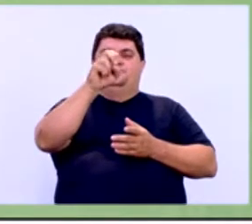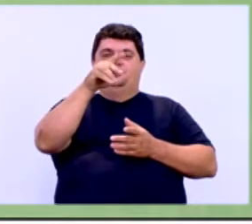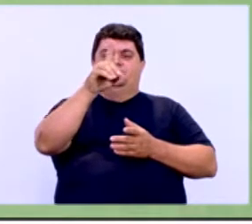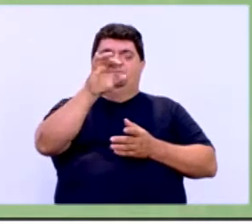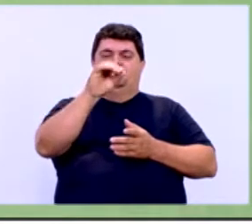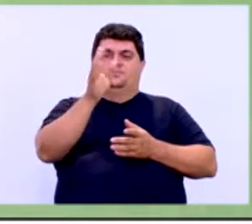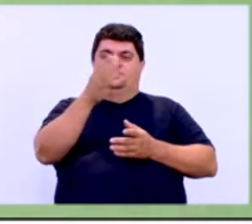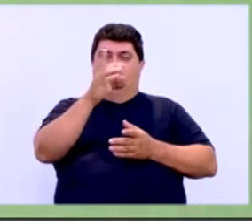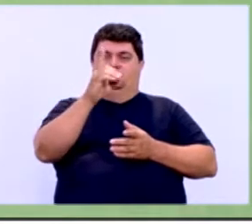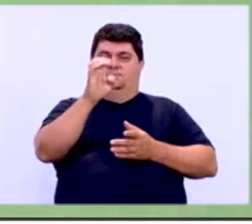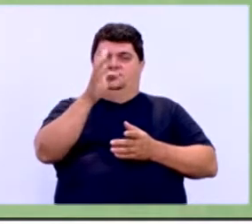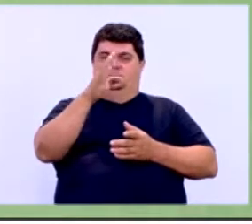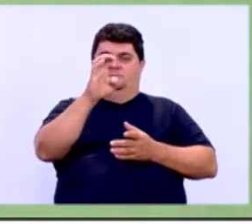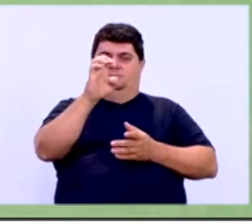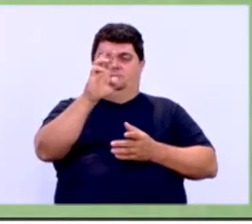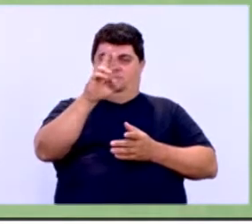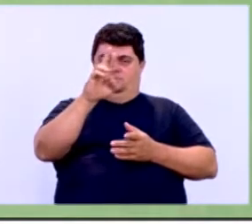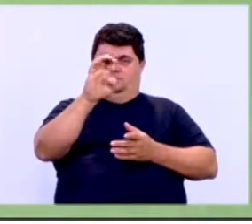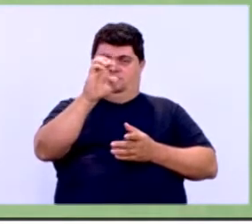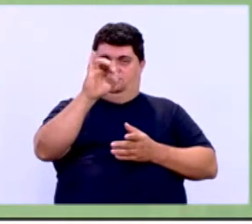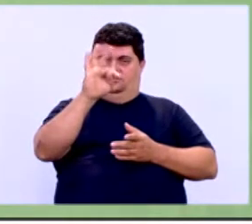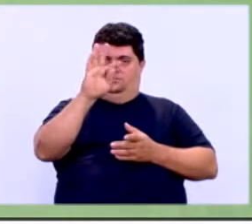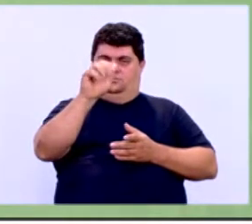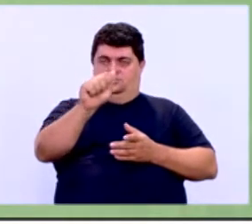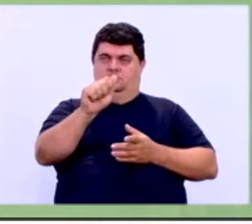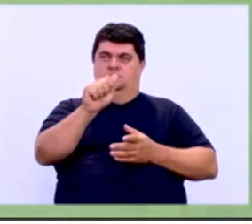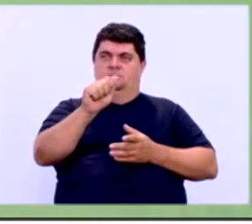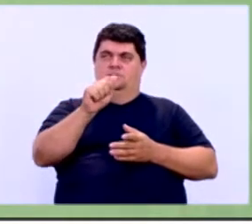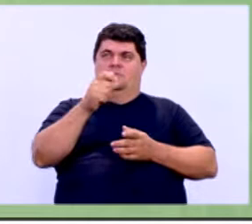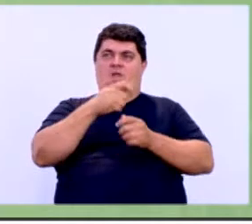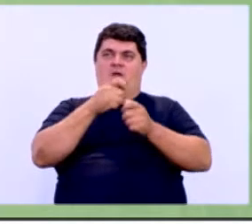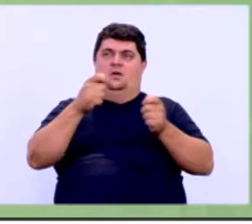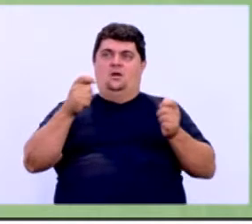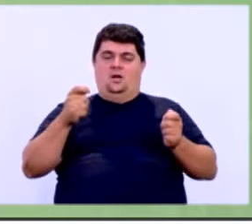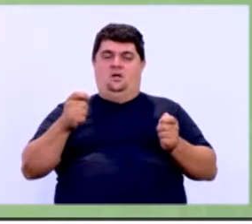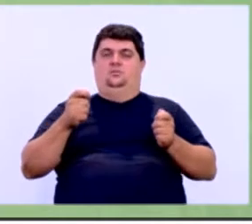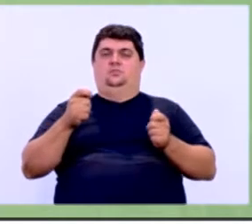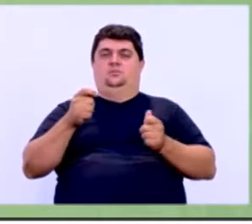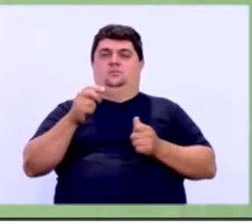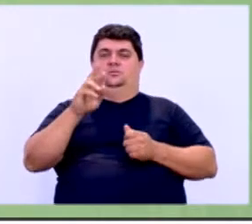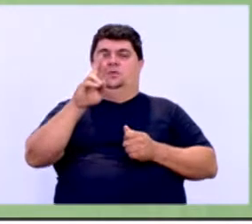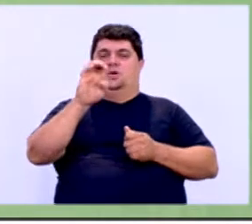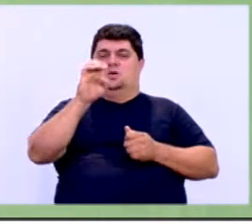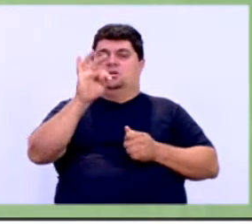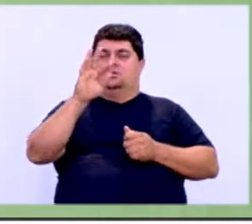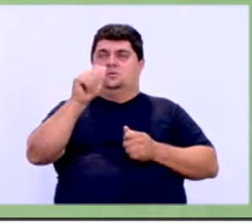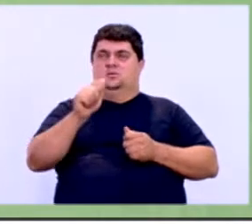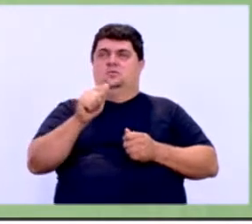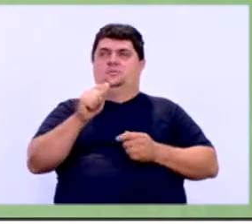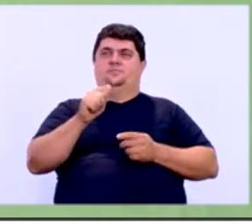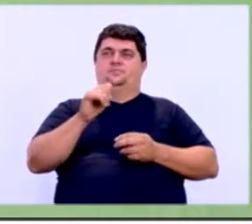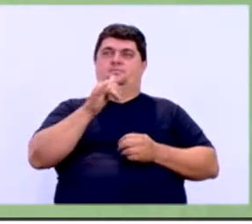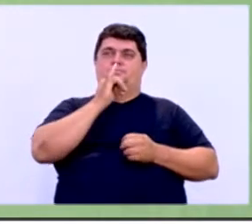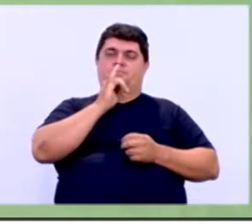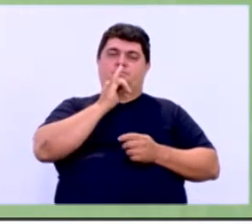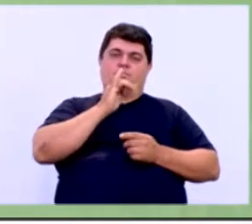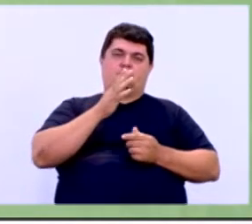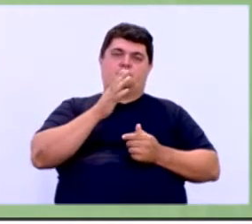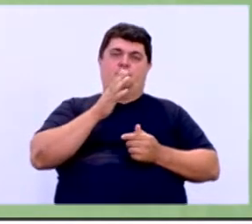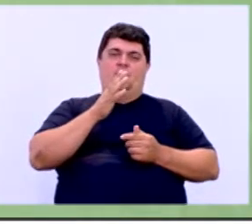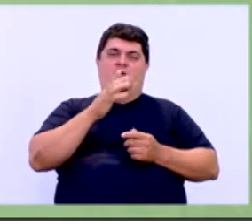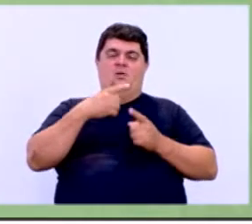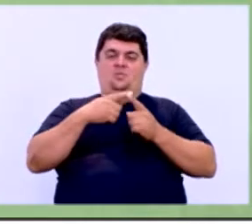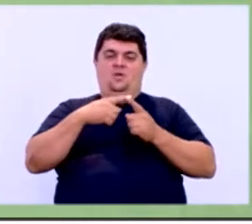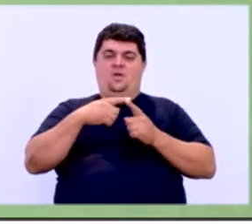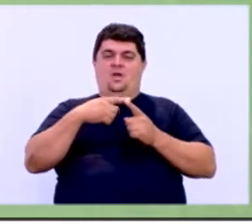gastos de receita, né, que são os gastos de curto